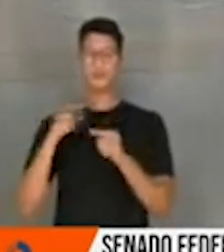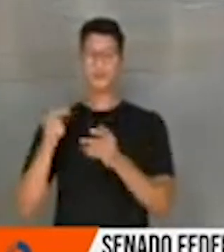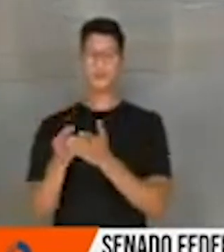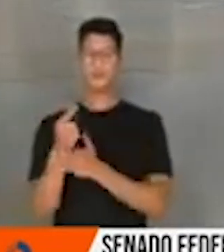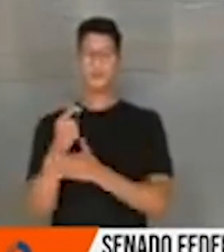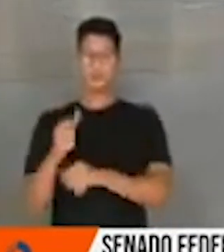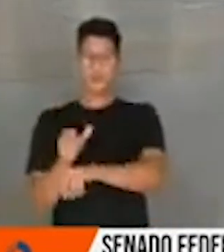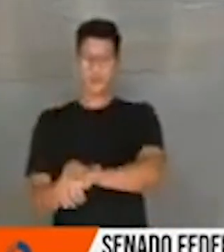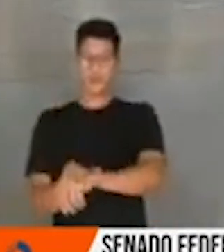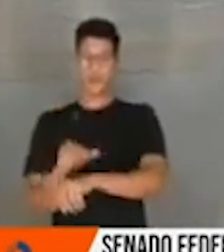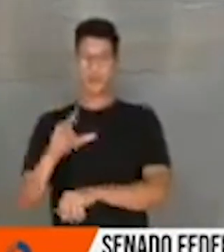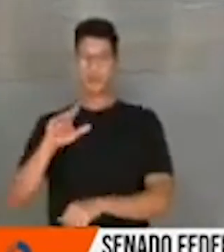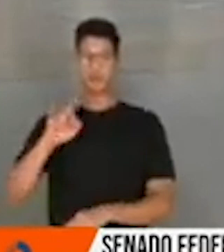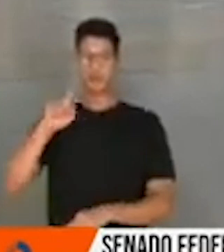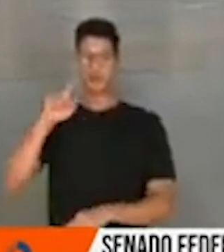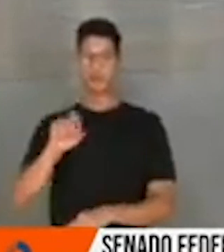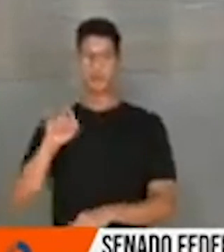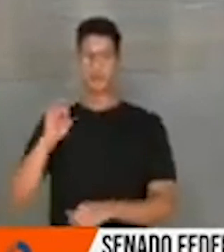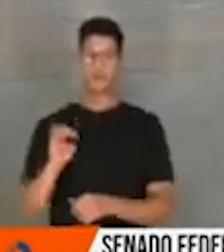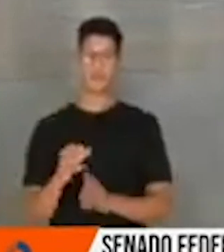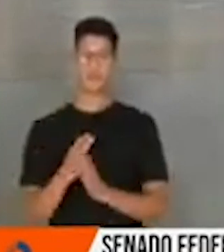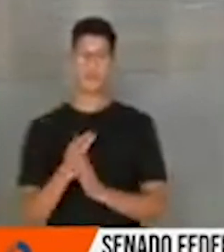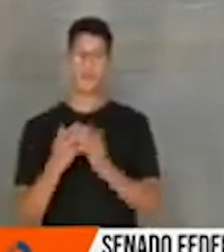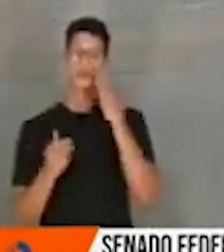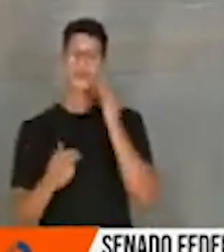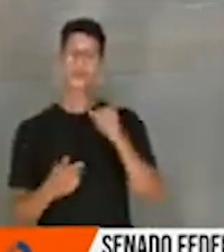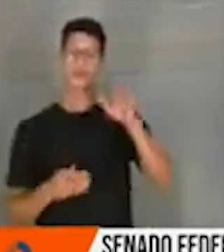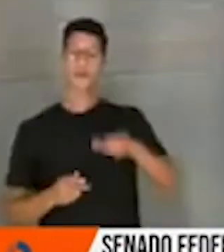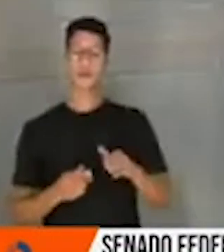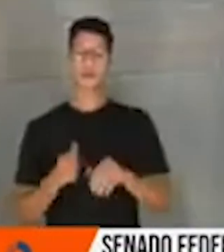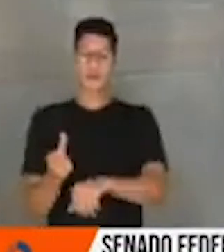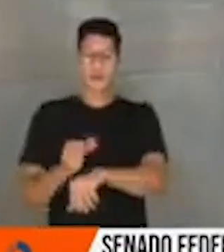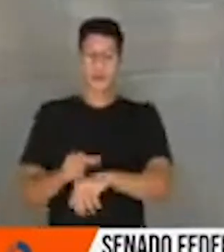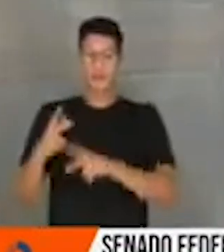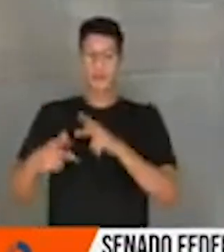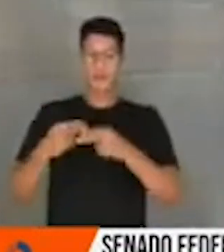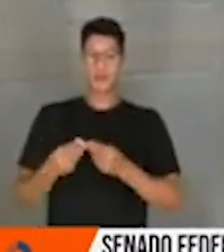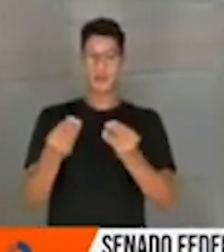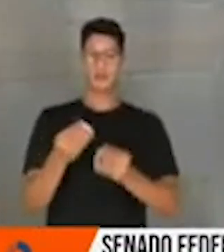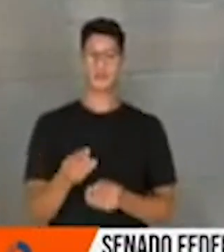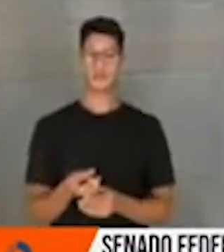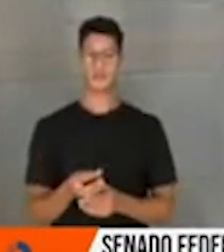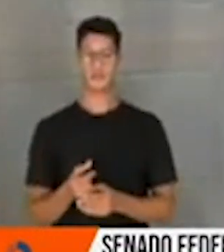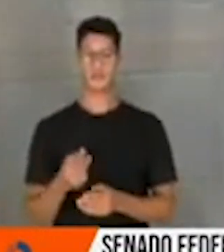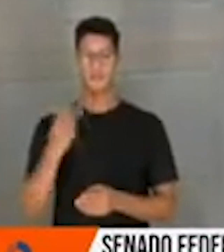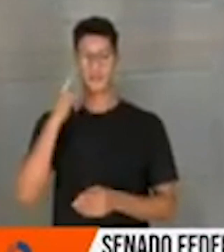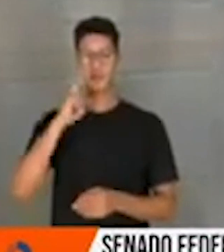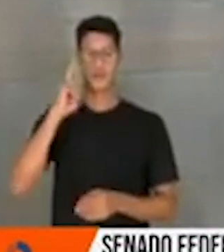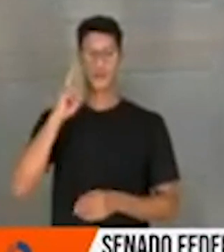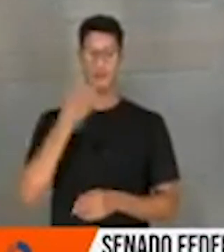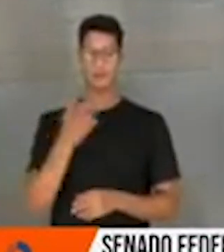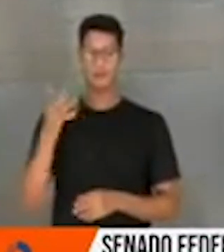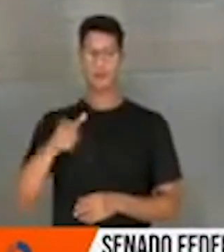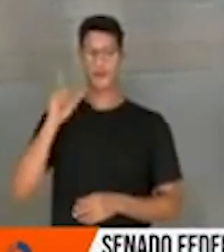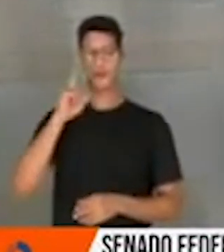aquisição de um relógio de luxo. O senhor sabe me dizer para quem foi dado de presente esse relógio? Para lembrar um pouquinho ao senhor, antes do